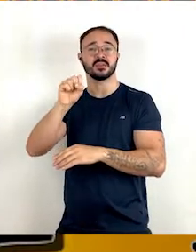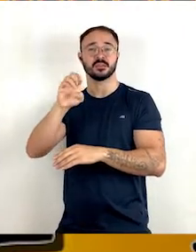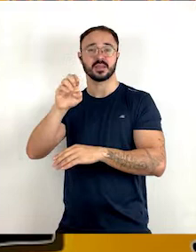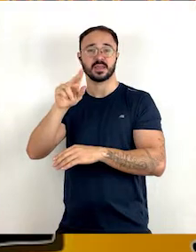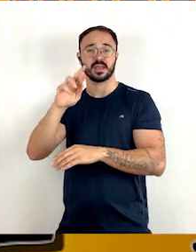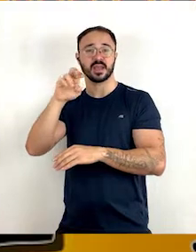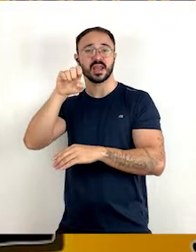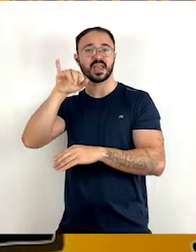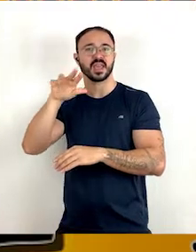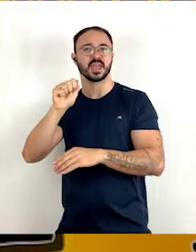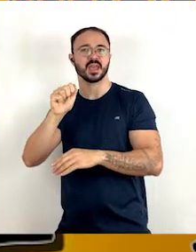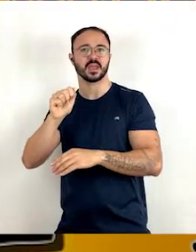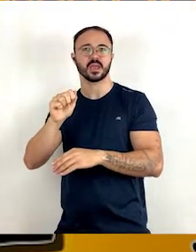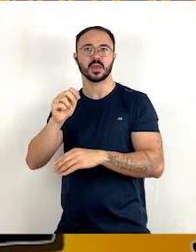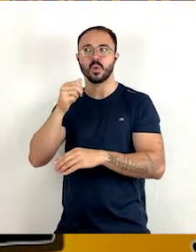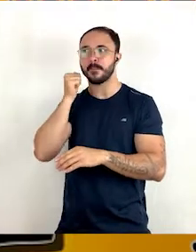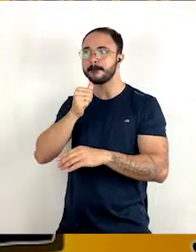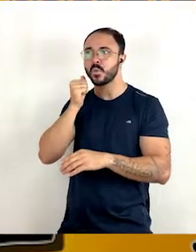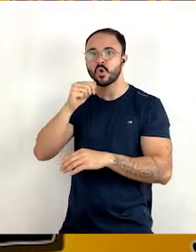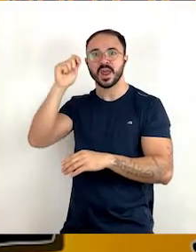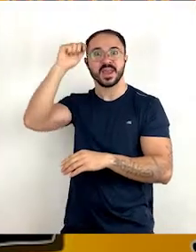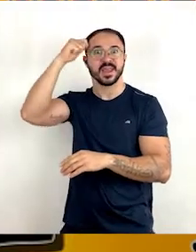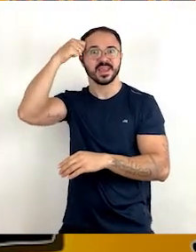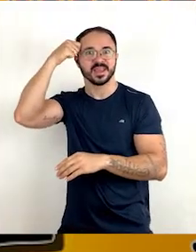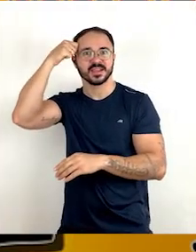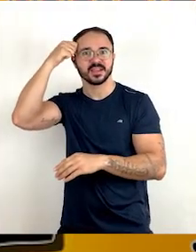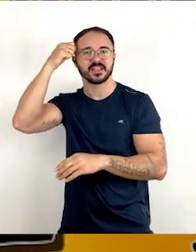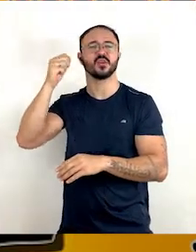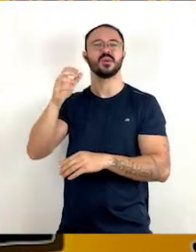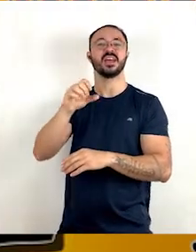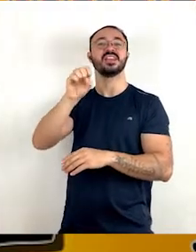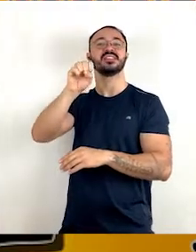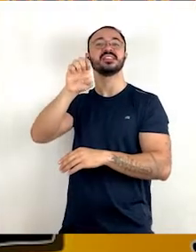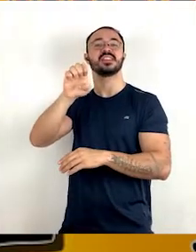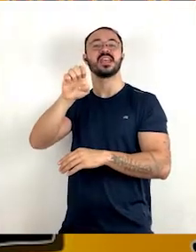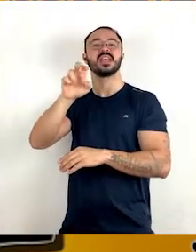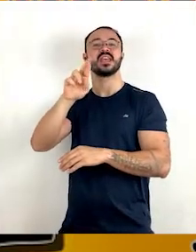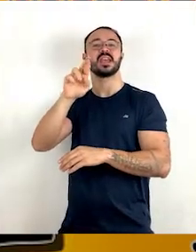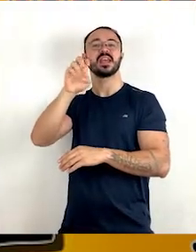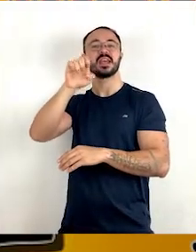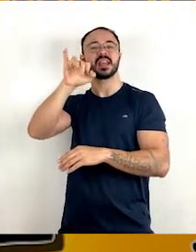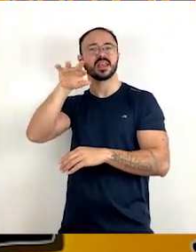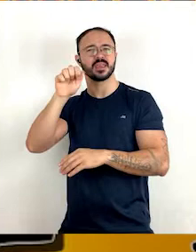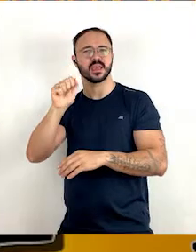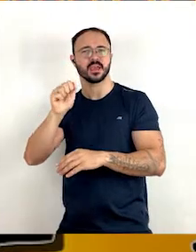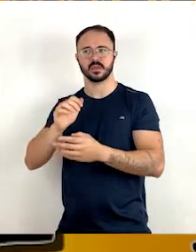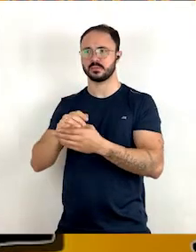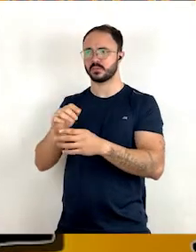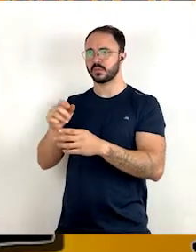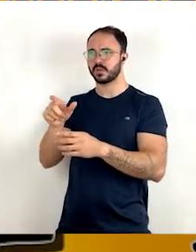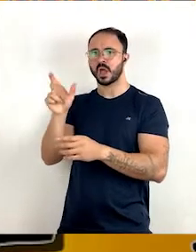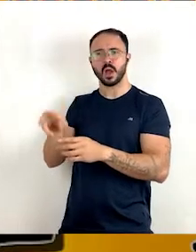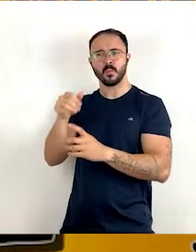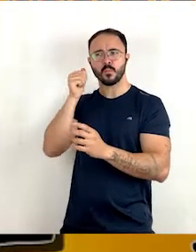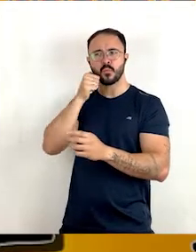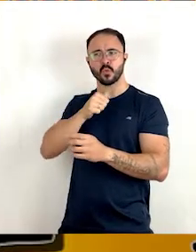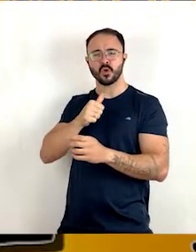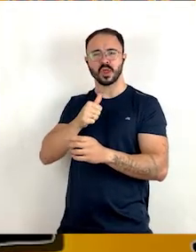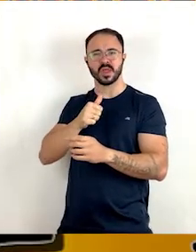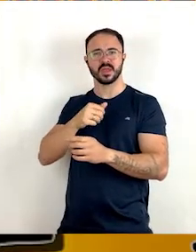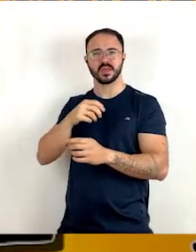negra num personagem, em uma sereia que é algo inexistente, né, e que causou tanta revolta.